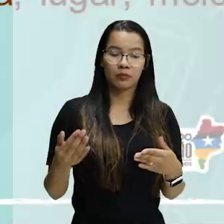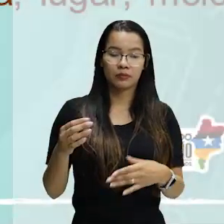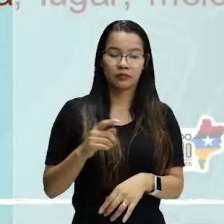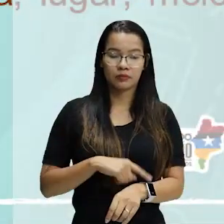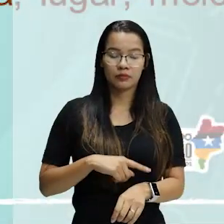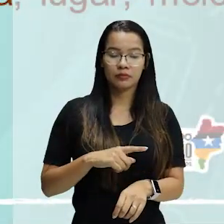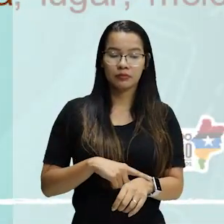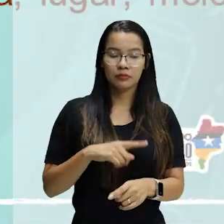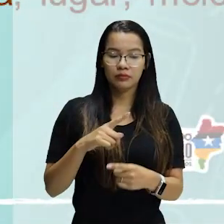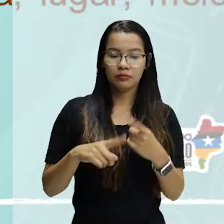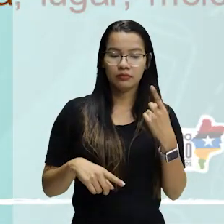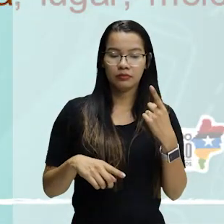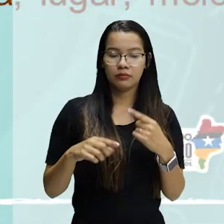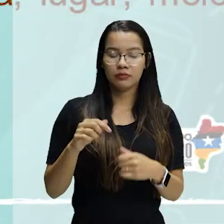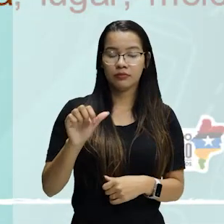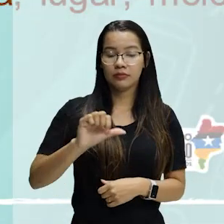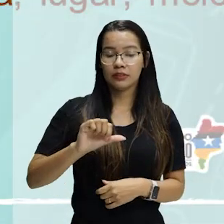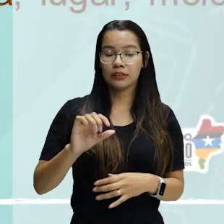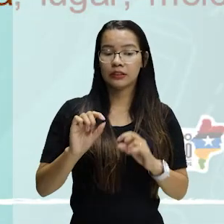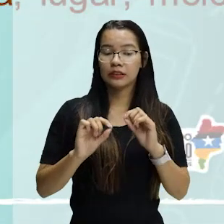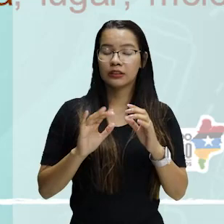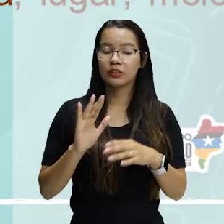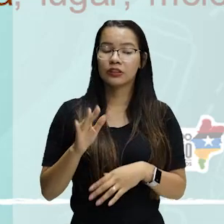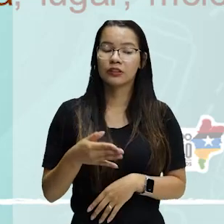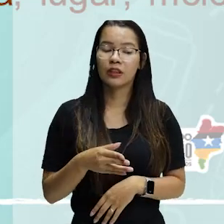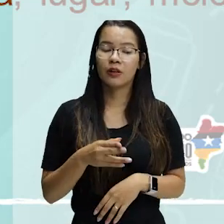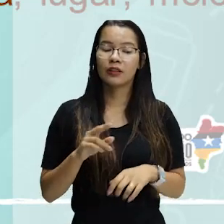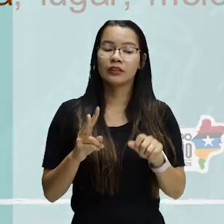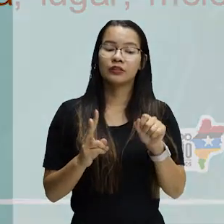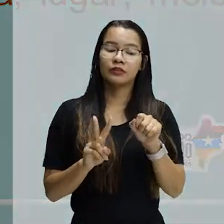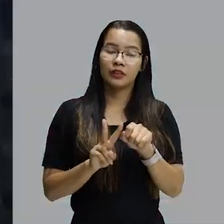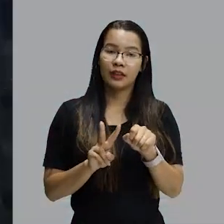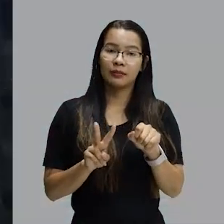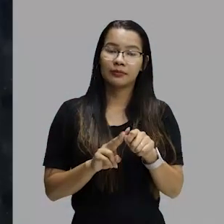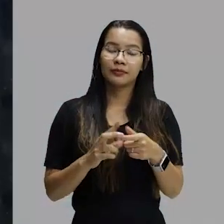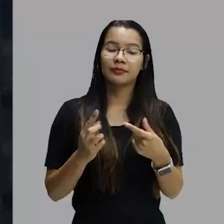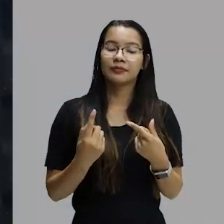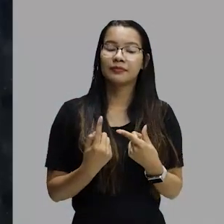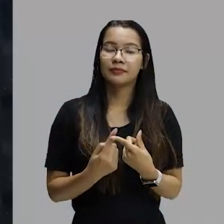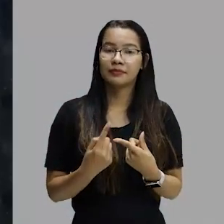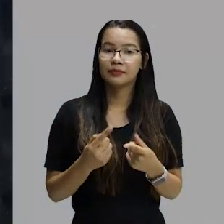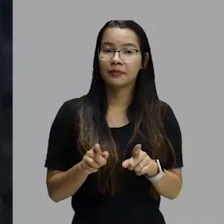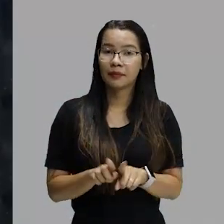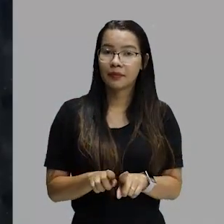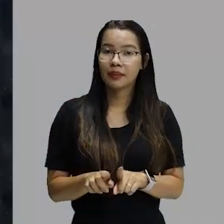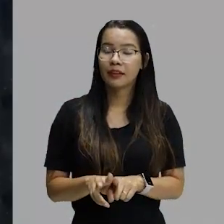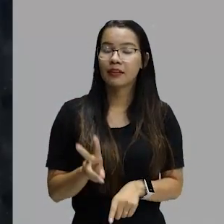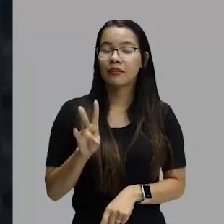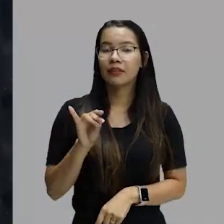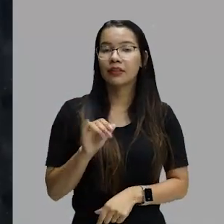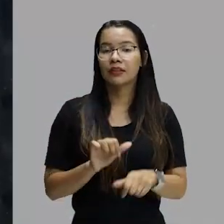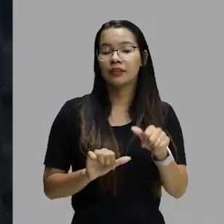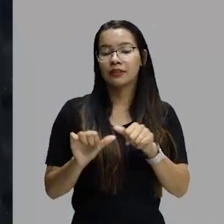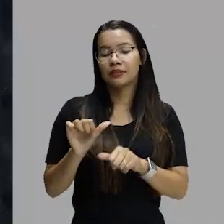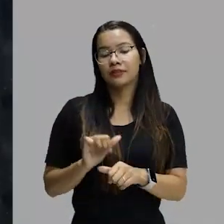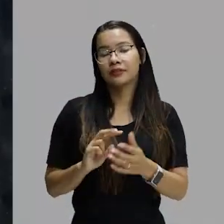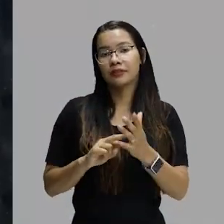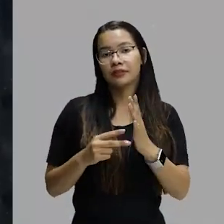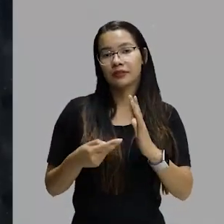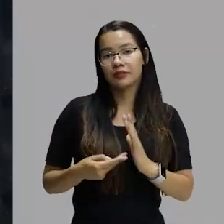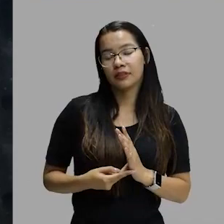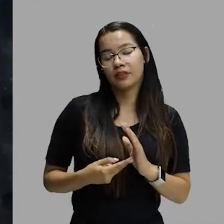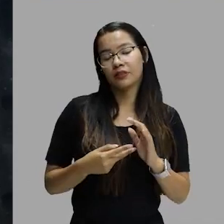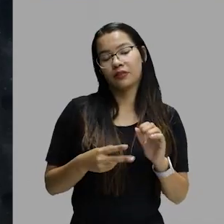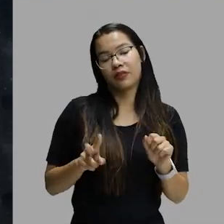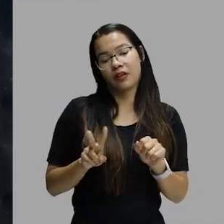negação. E os advérbios também vão modificar o sentido do advérbio,